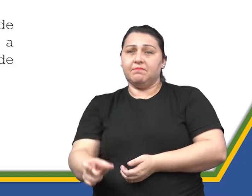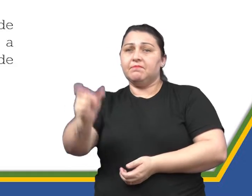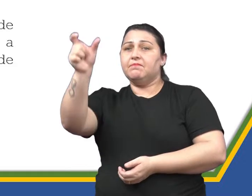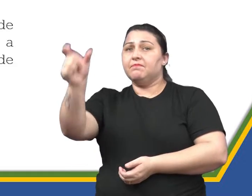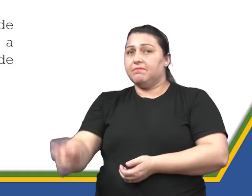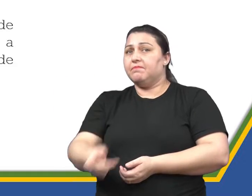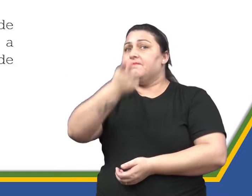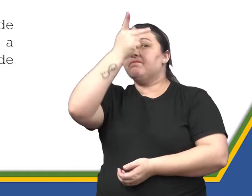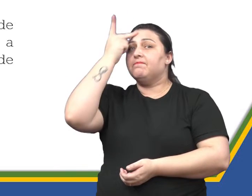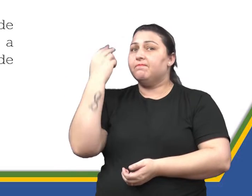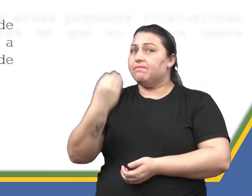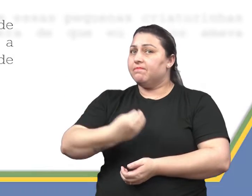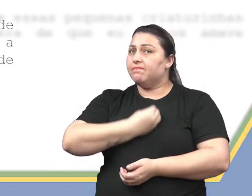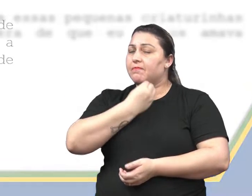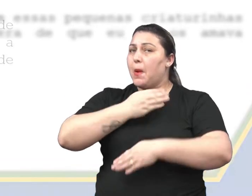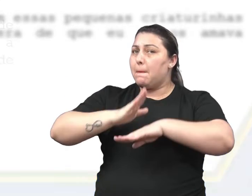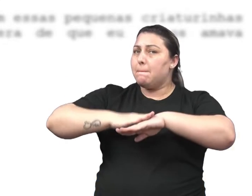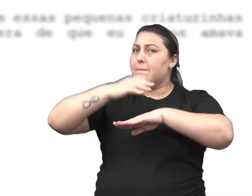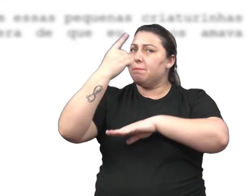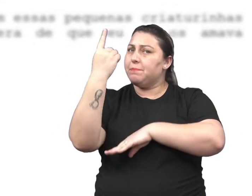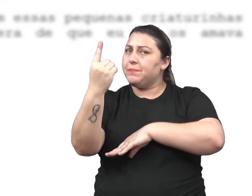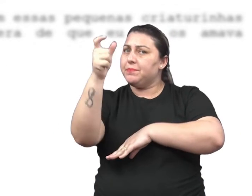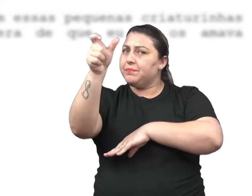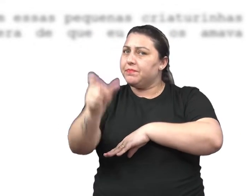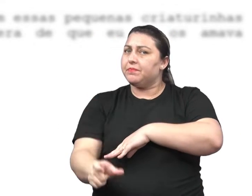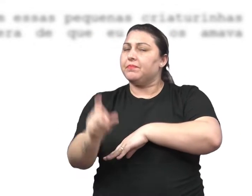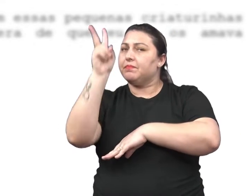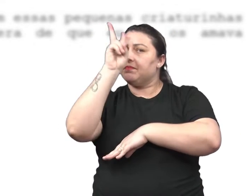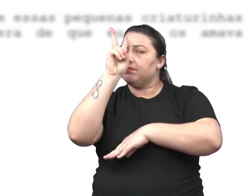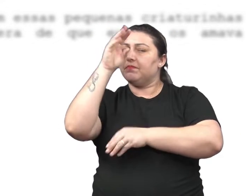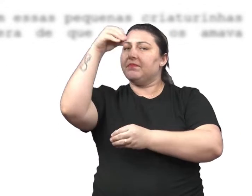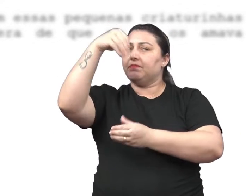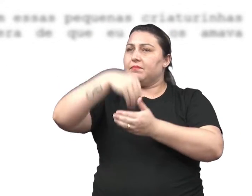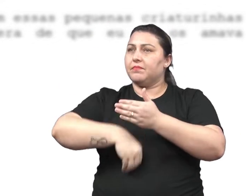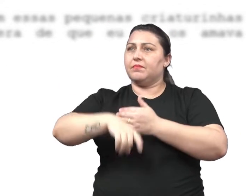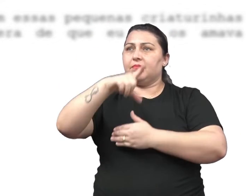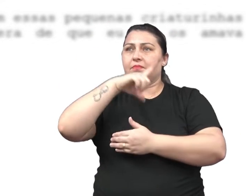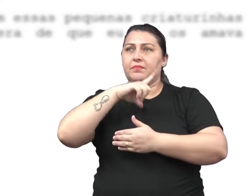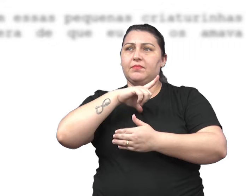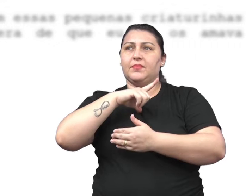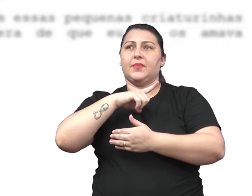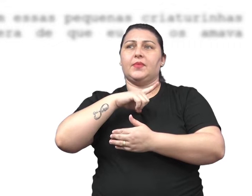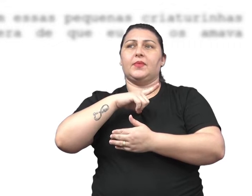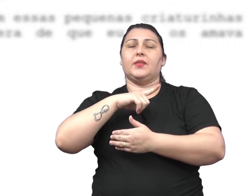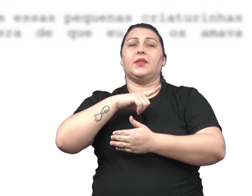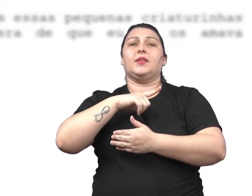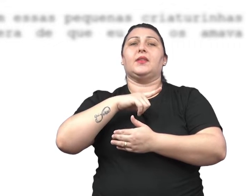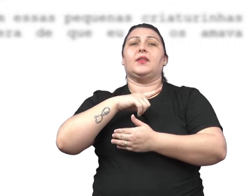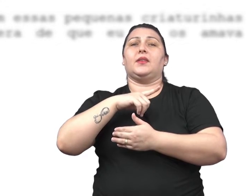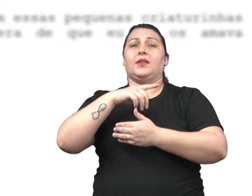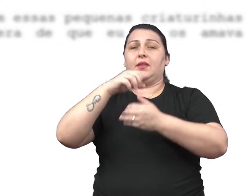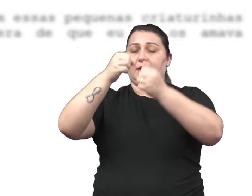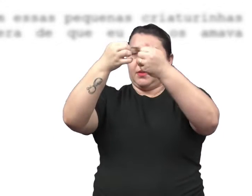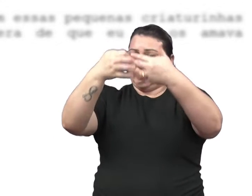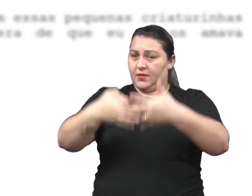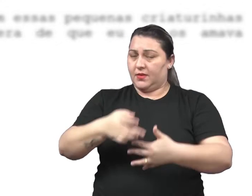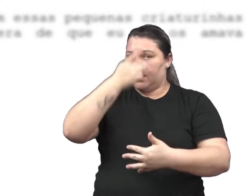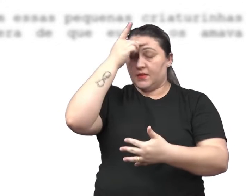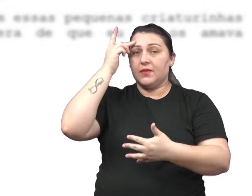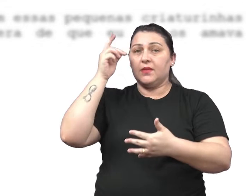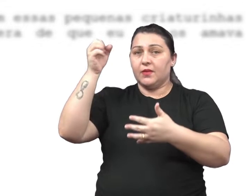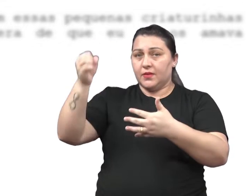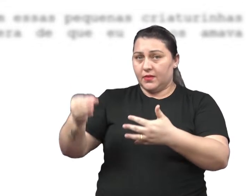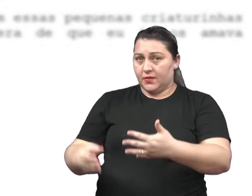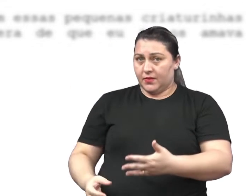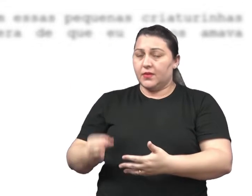Percebam que há mais de uma personagem fazendo parte dessa história. Nós temos a figura da narradora, de quem conta a história, da sua